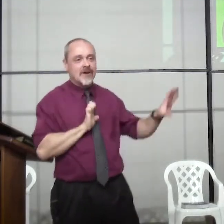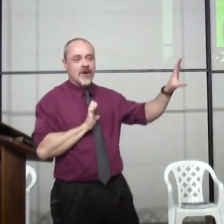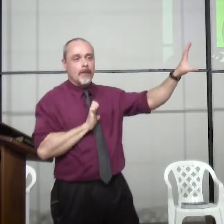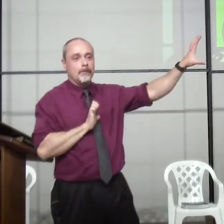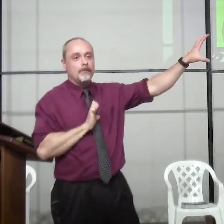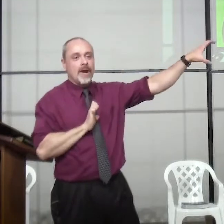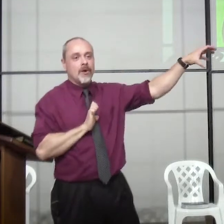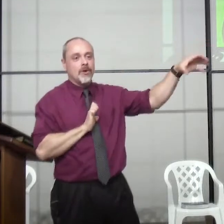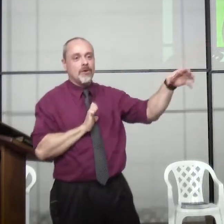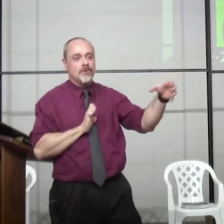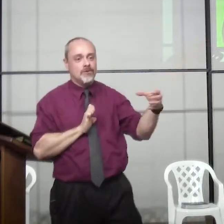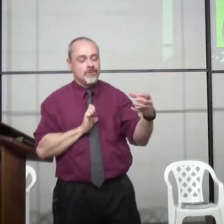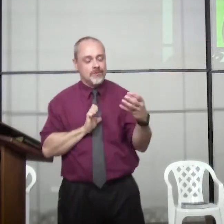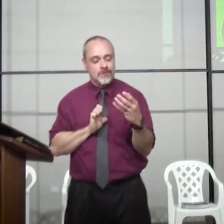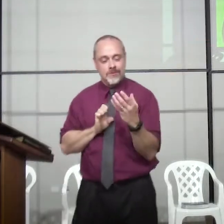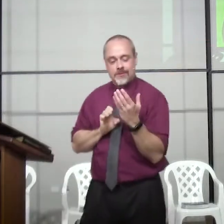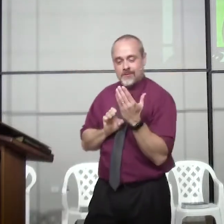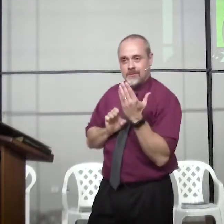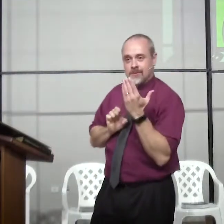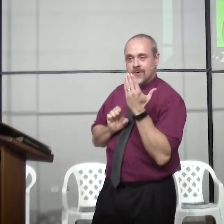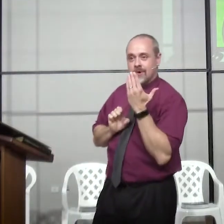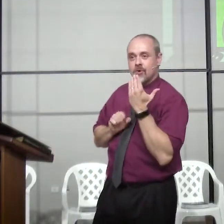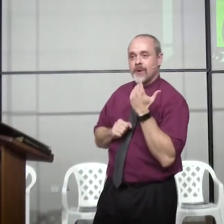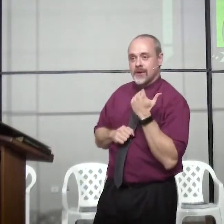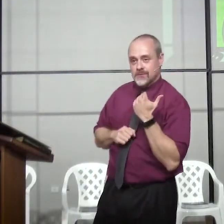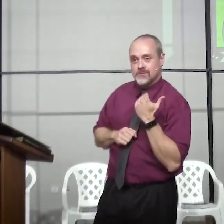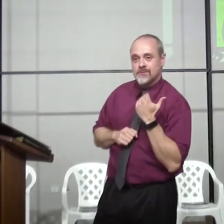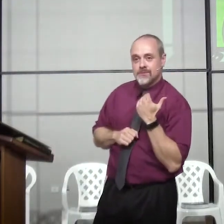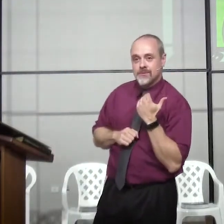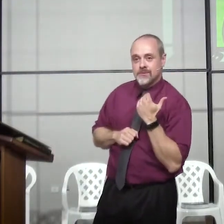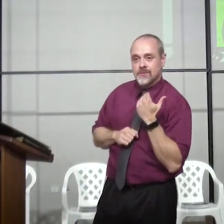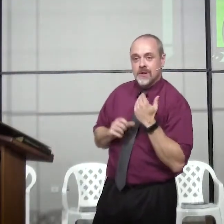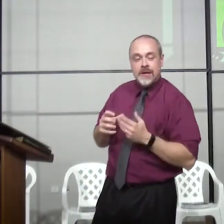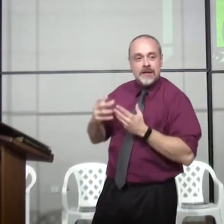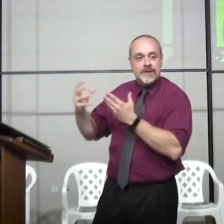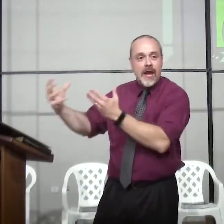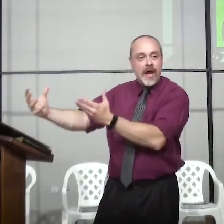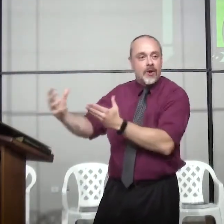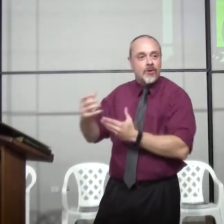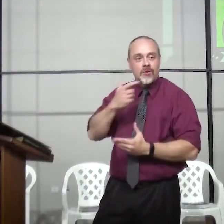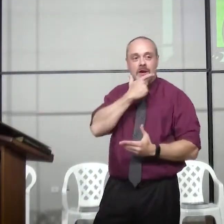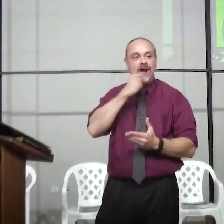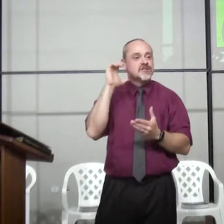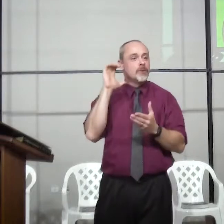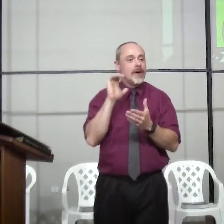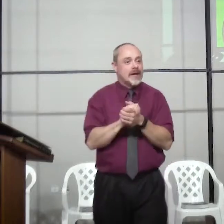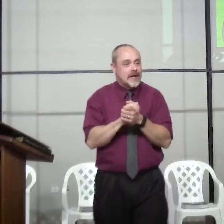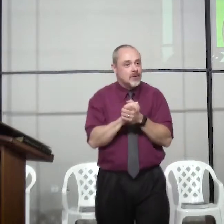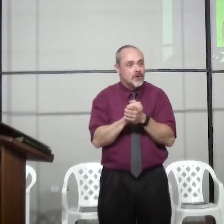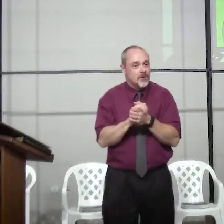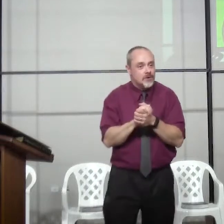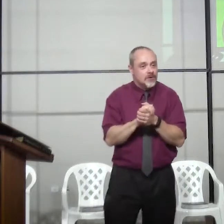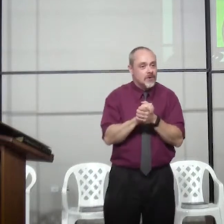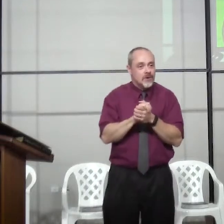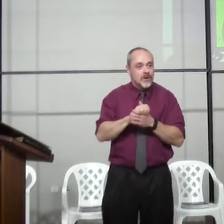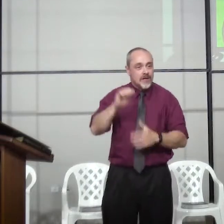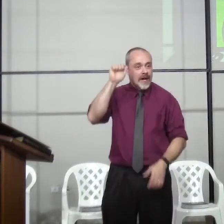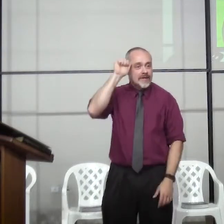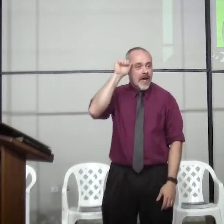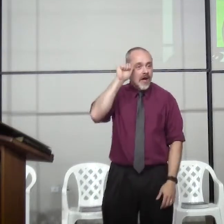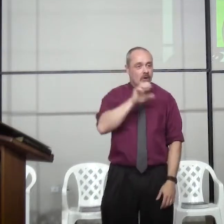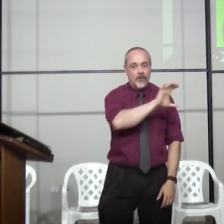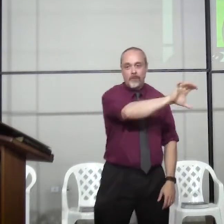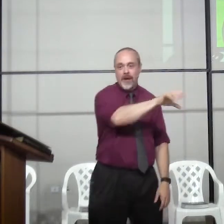E Eva pegou e comeu. E deu ao seu marido.